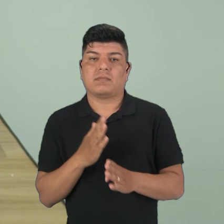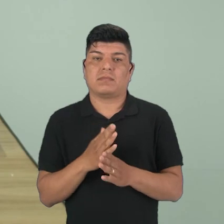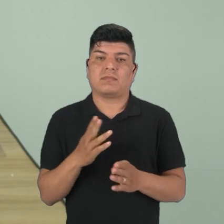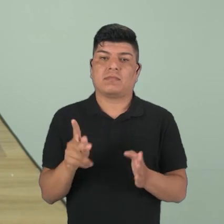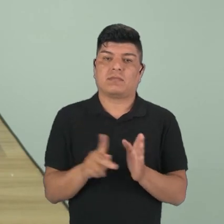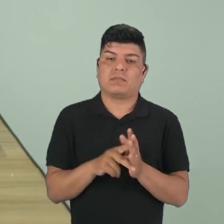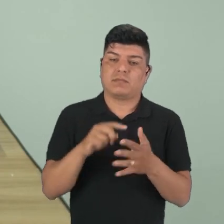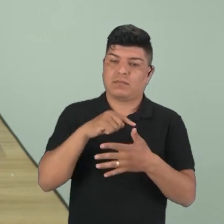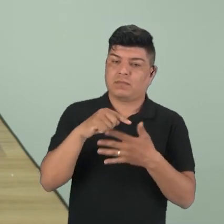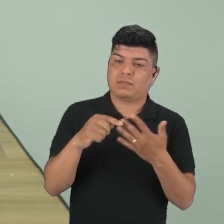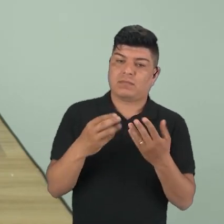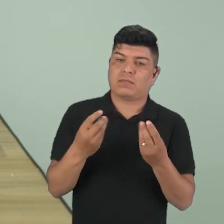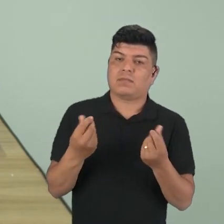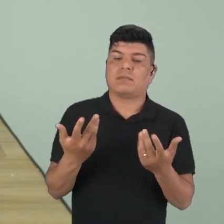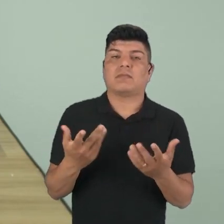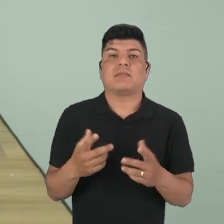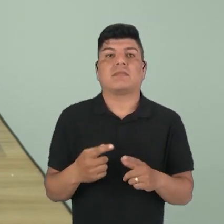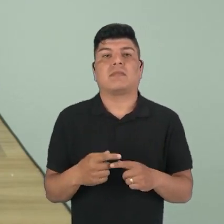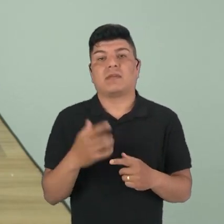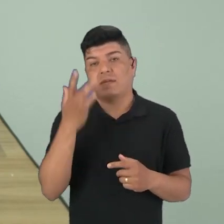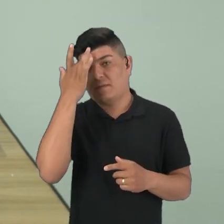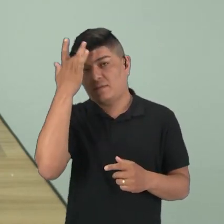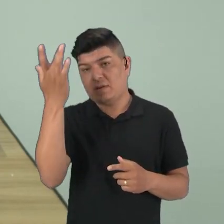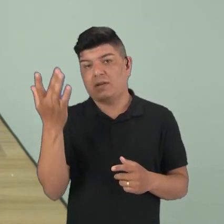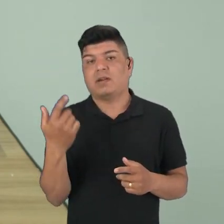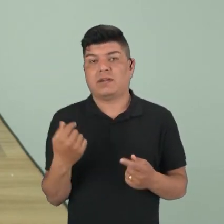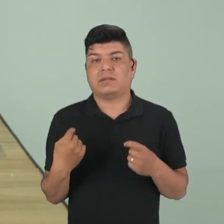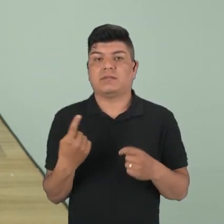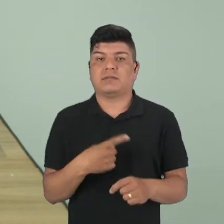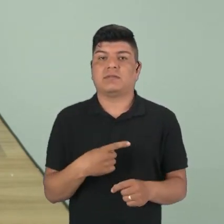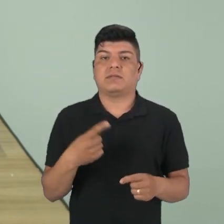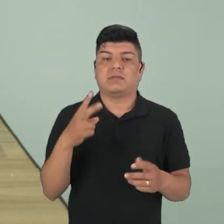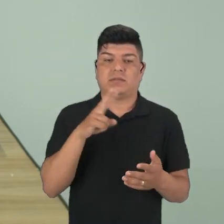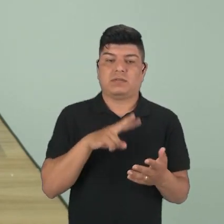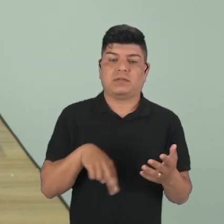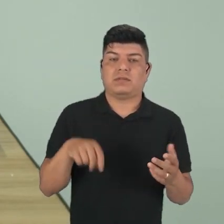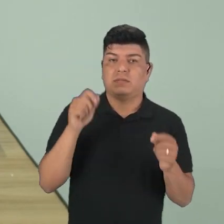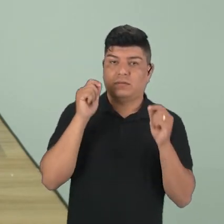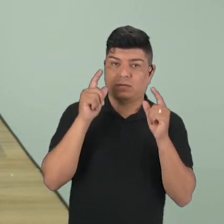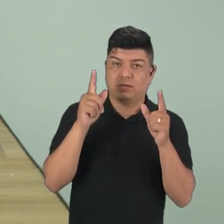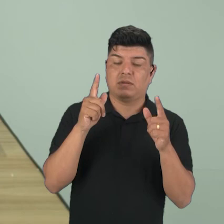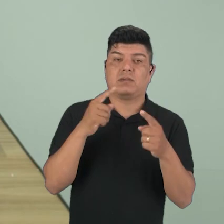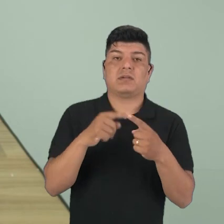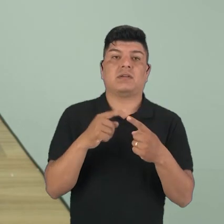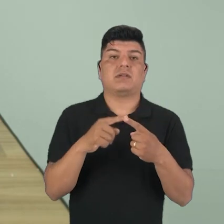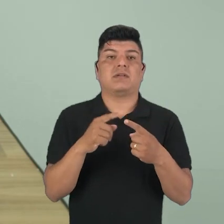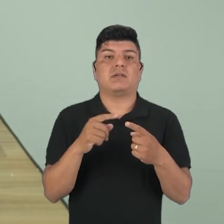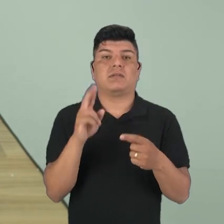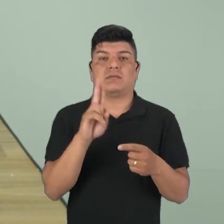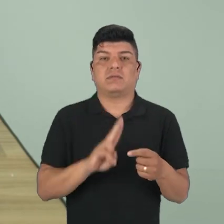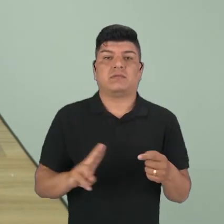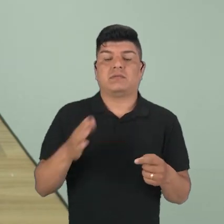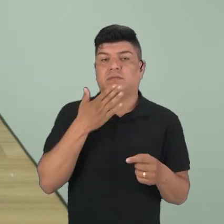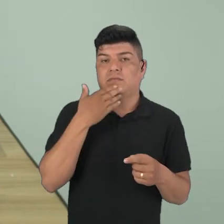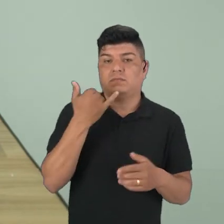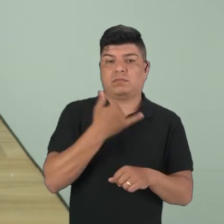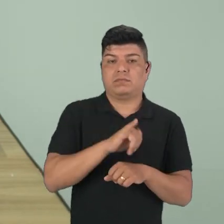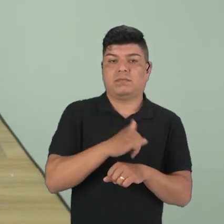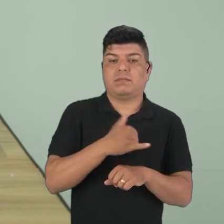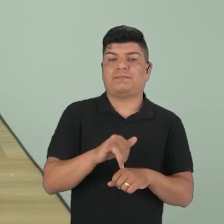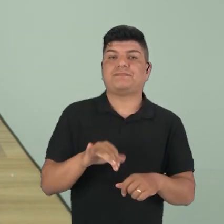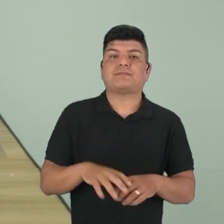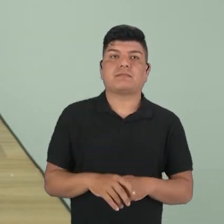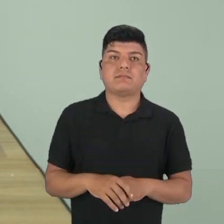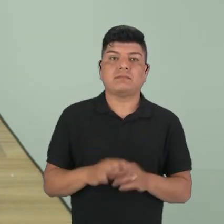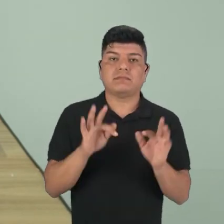próprios dedinhos, não é isso? Fica fácil quando a gente lê com atenção, quando a gente usa a melhor estratégia.